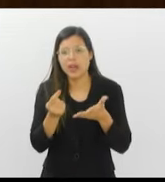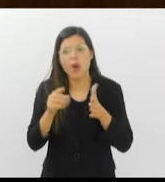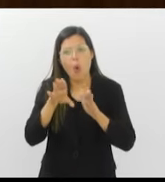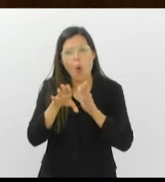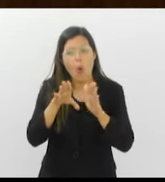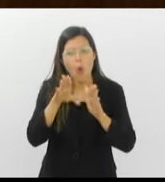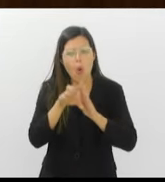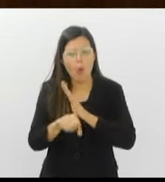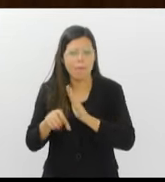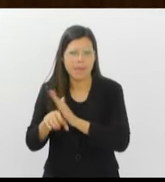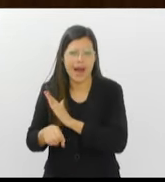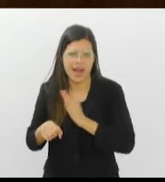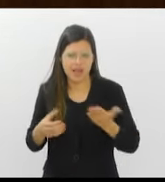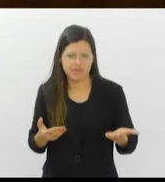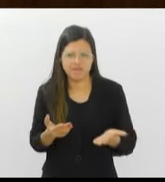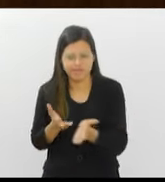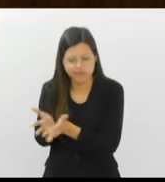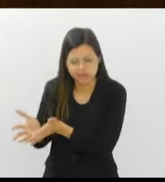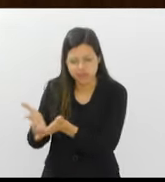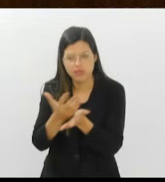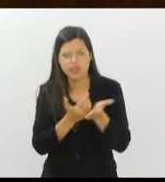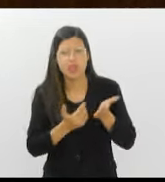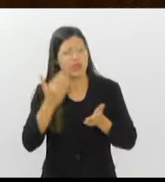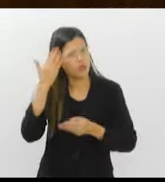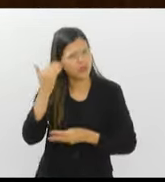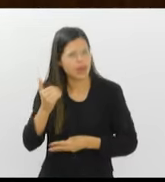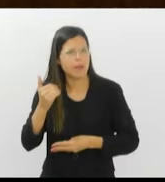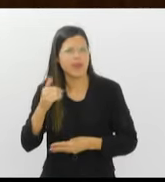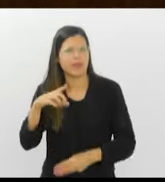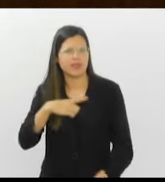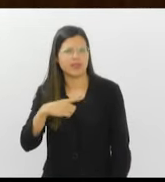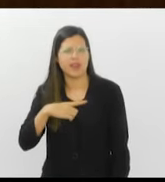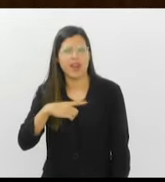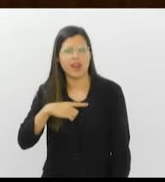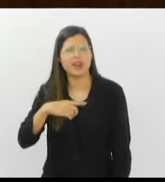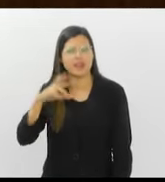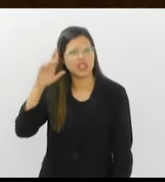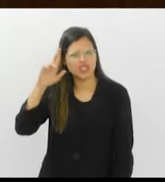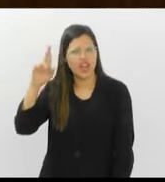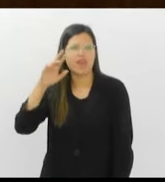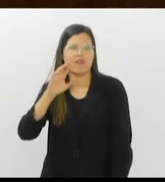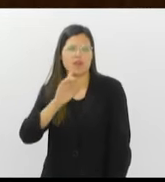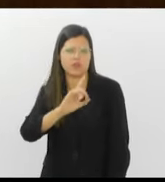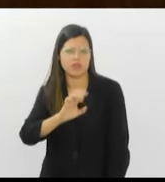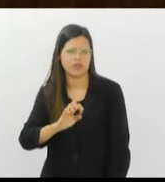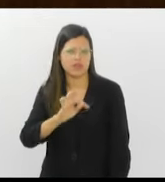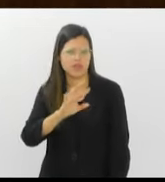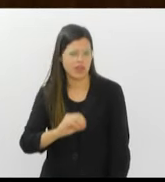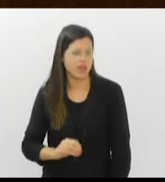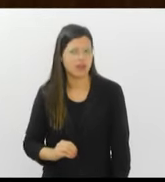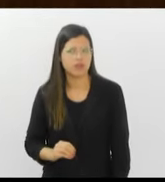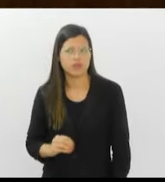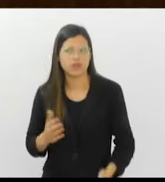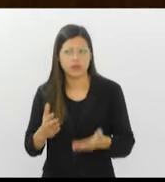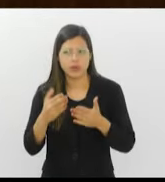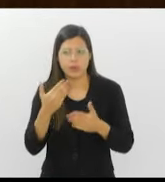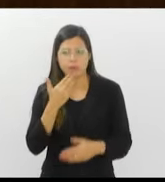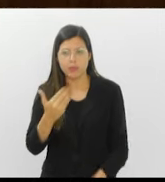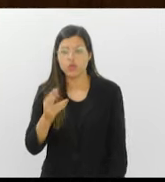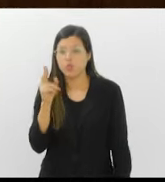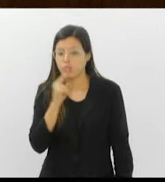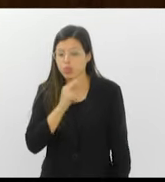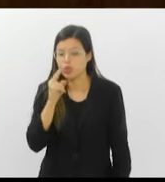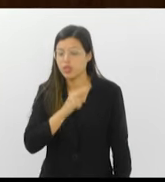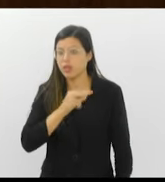e nós sabemos que tem dono, o Detro tem dono. Porém, presidente, eu pedi urgência na votação da indicação